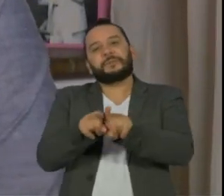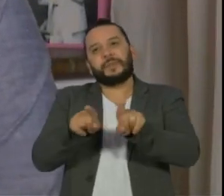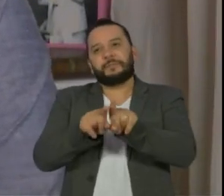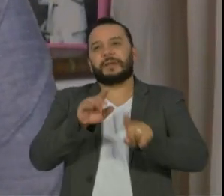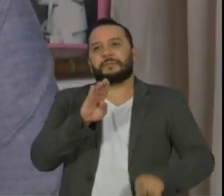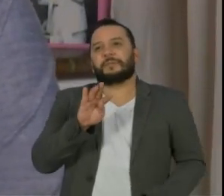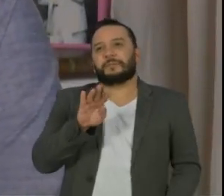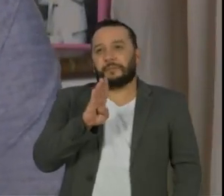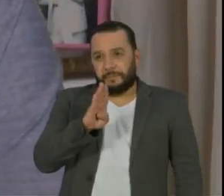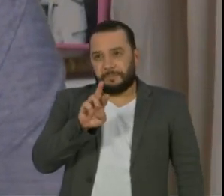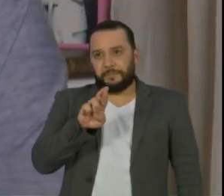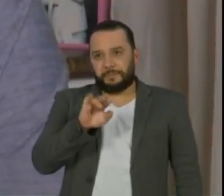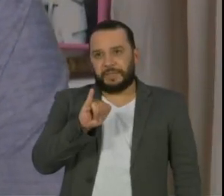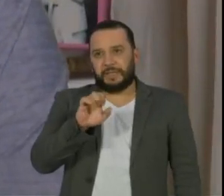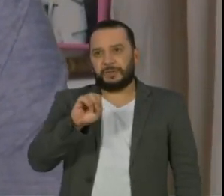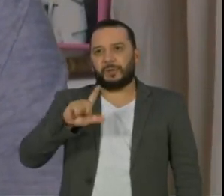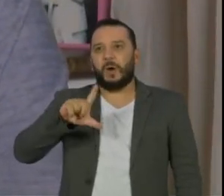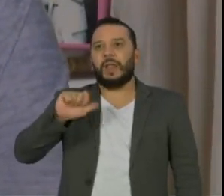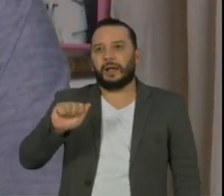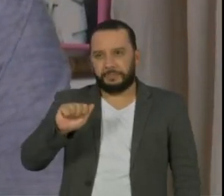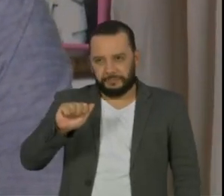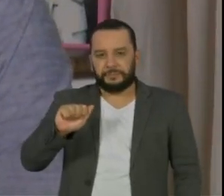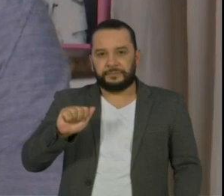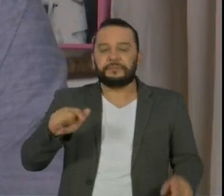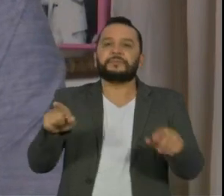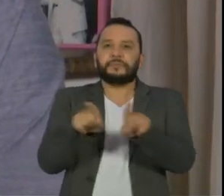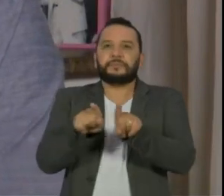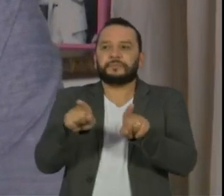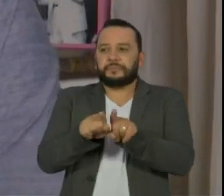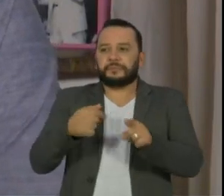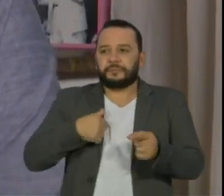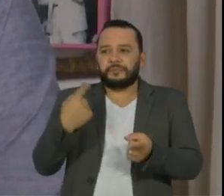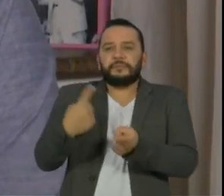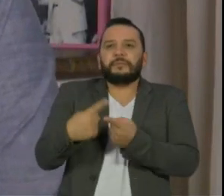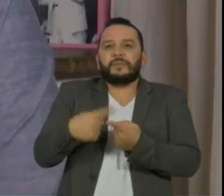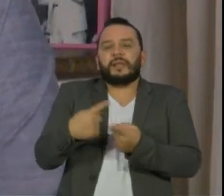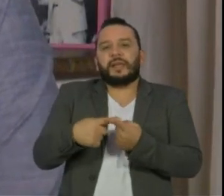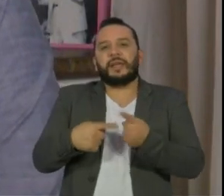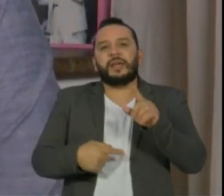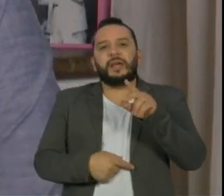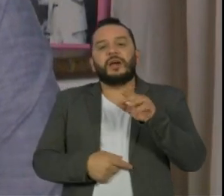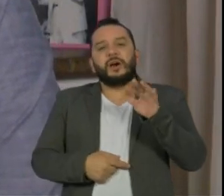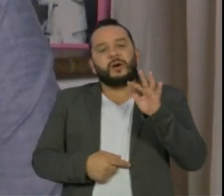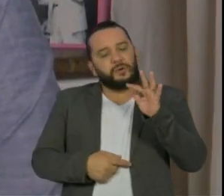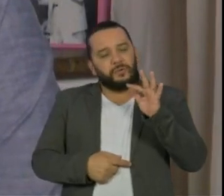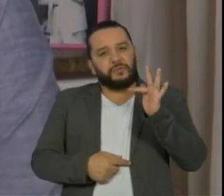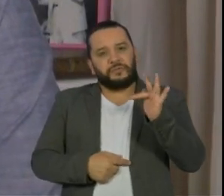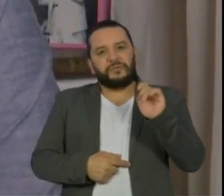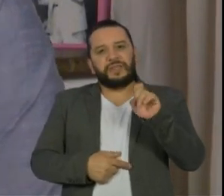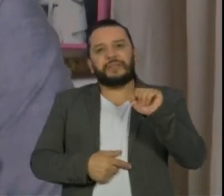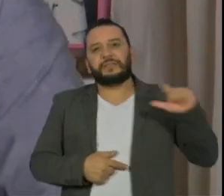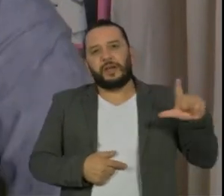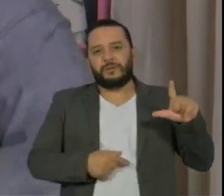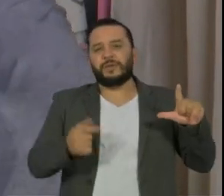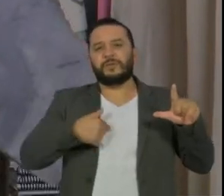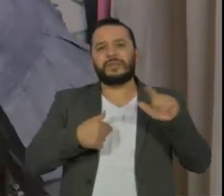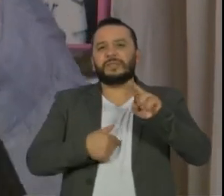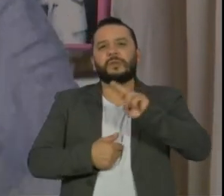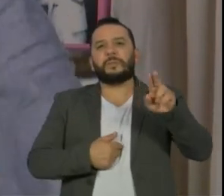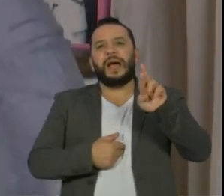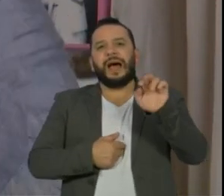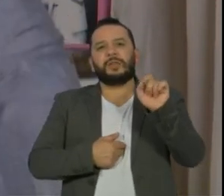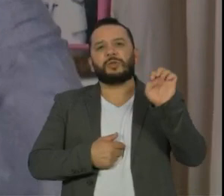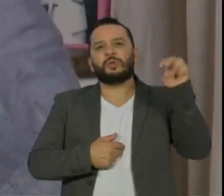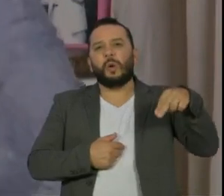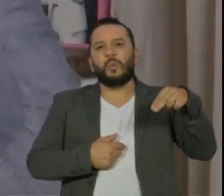fez, o repórter fez uma pergunta a ele, por que que o Fidel chamava ele de Raton? E ele, eu lembro que ele respondeu, olha, mas